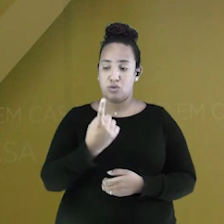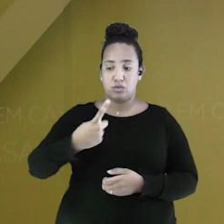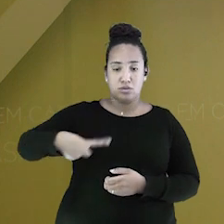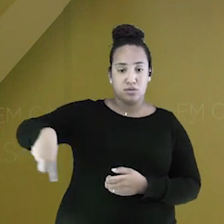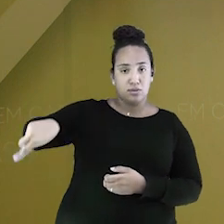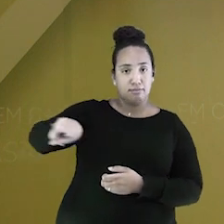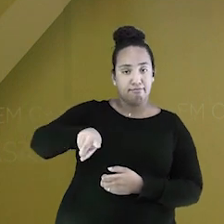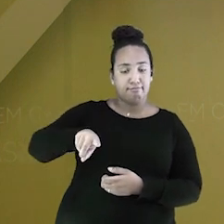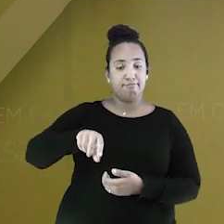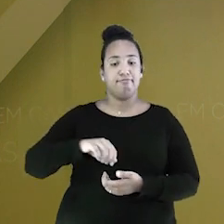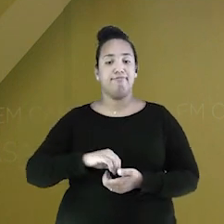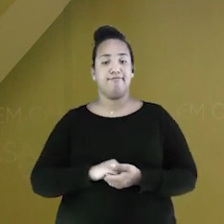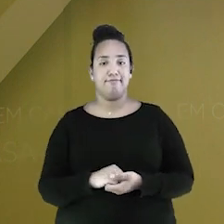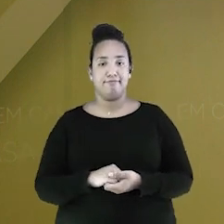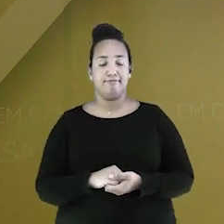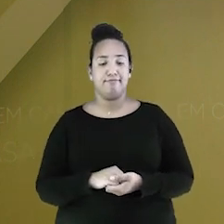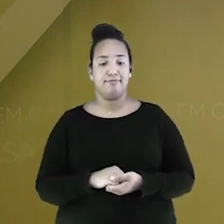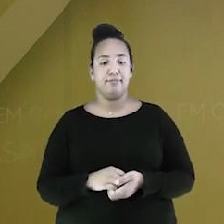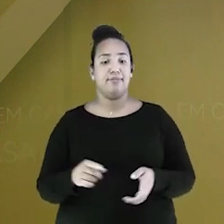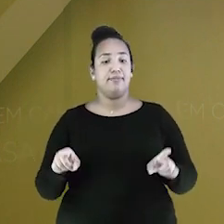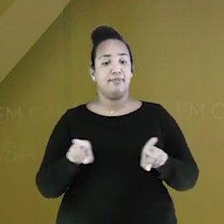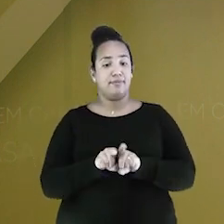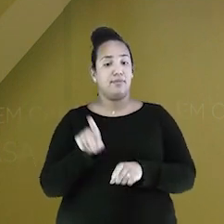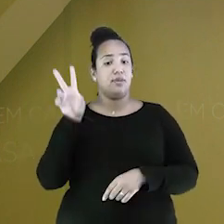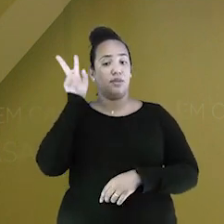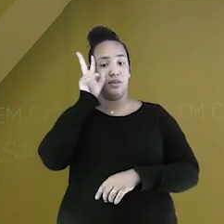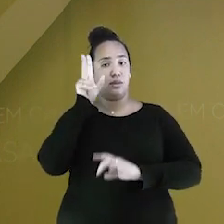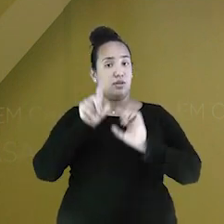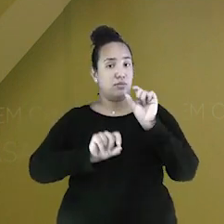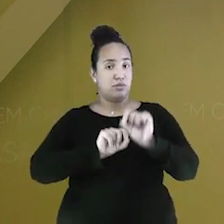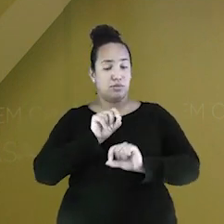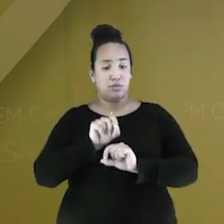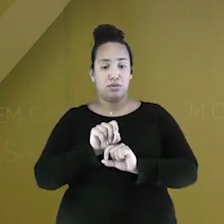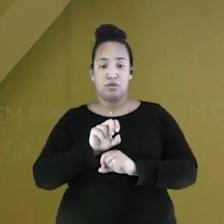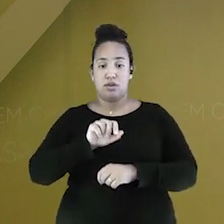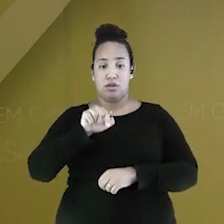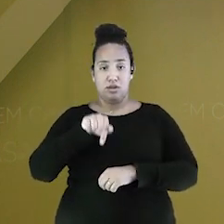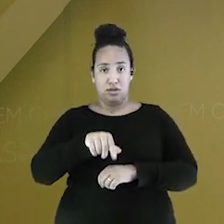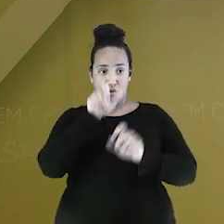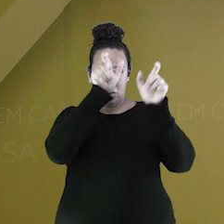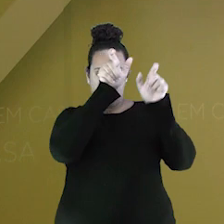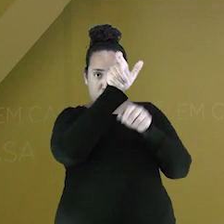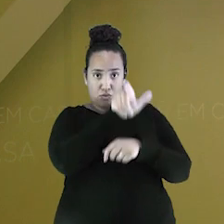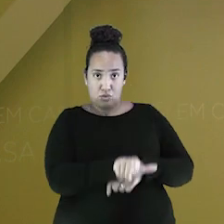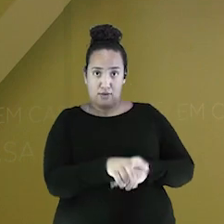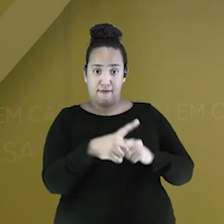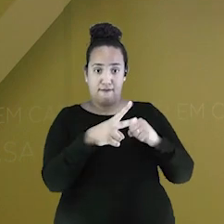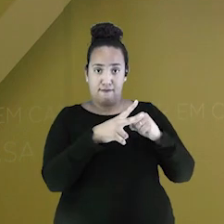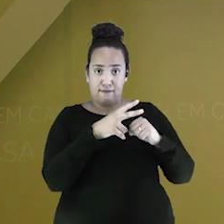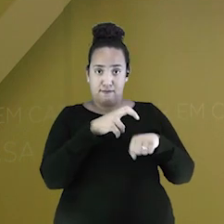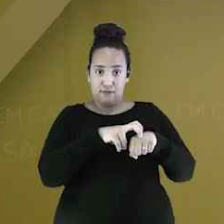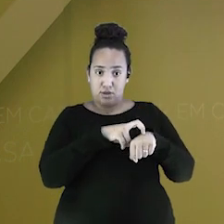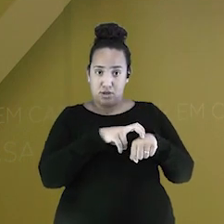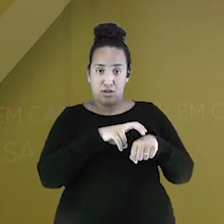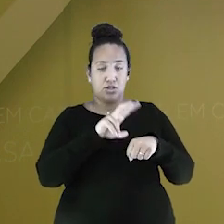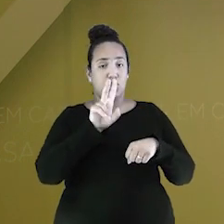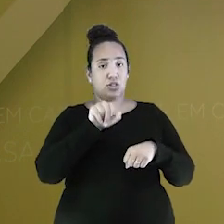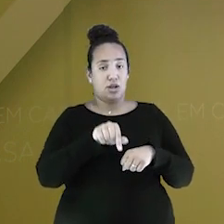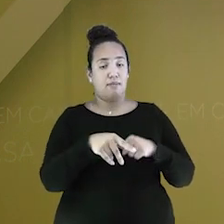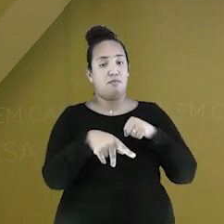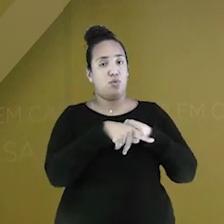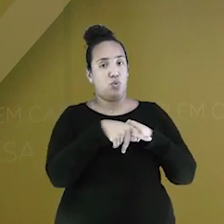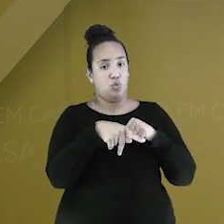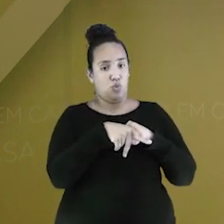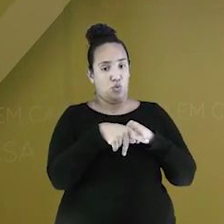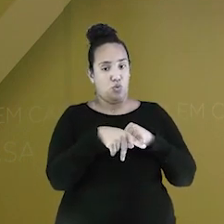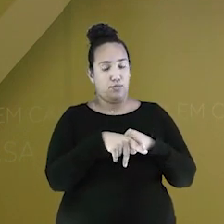são possessive adjectives, mas sim possessive pronouns, que também indicam posse. Por favor, registrem